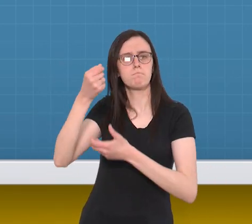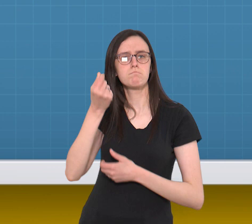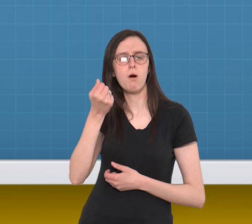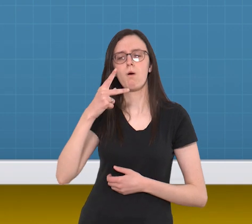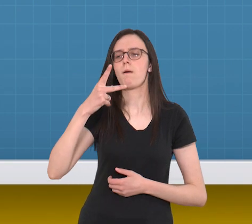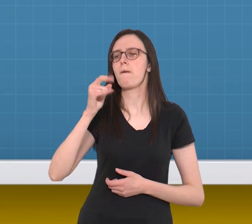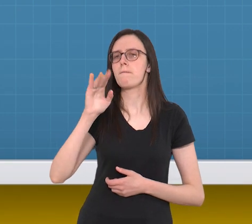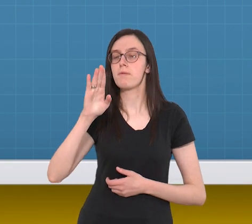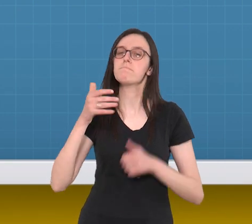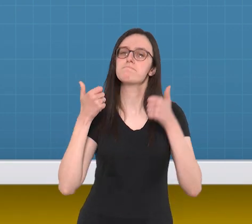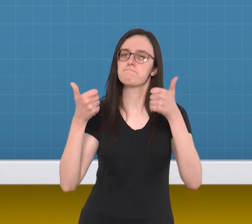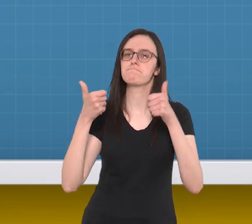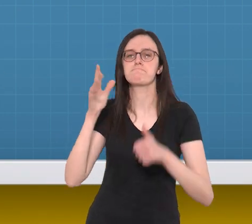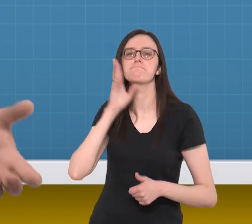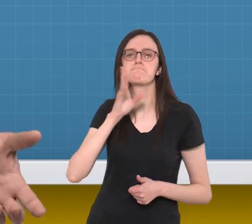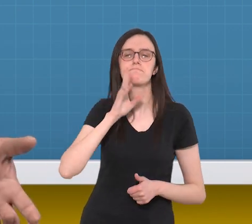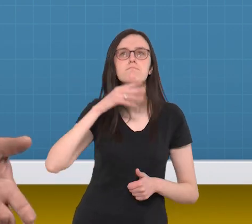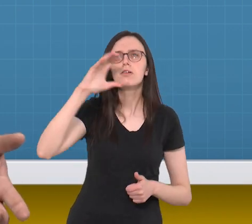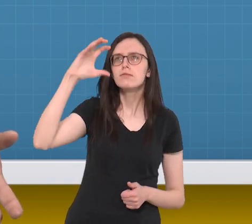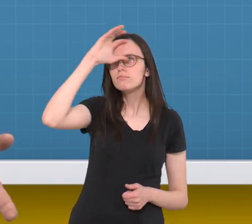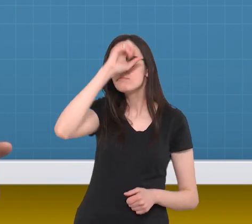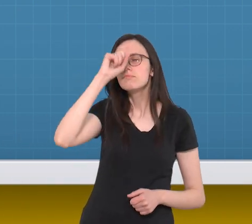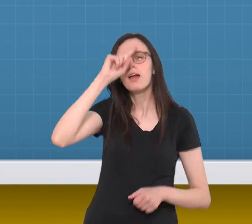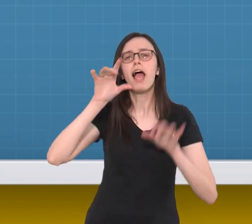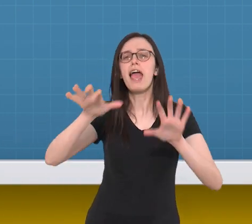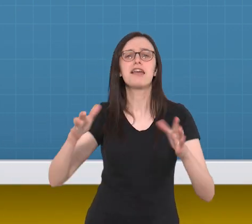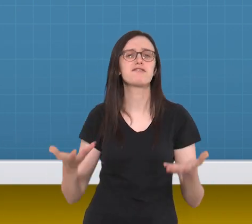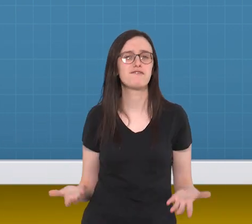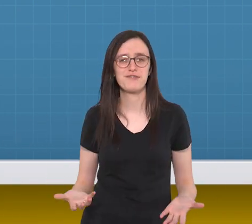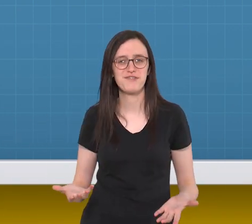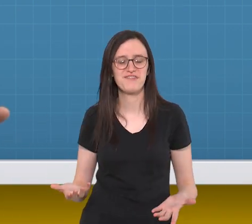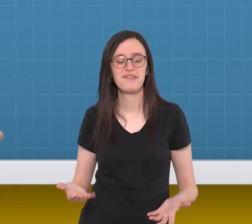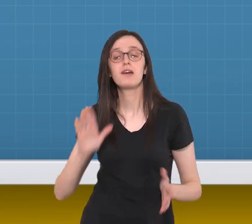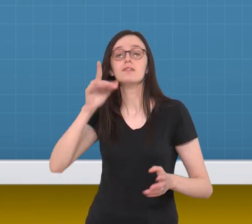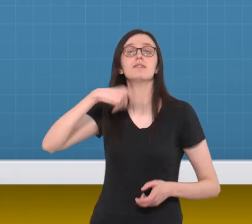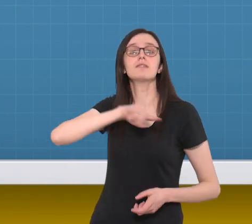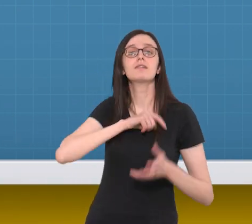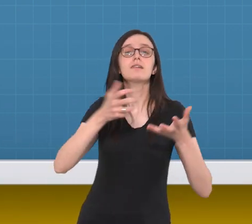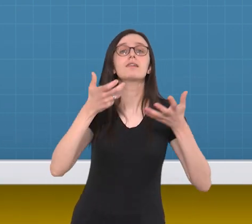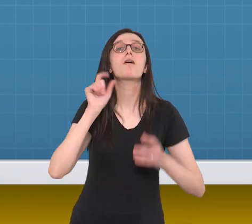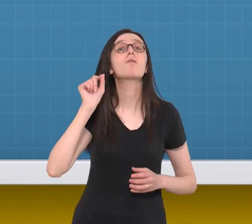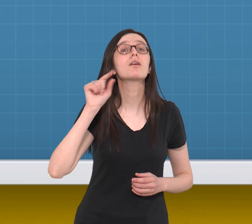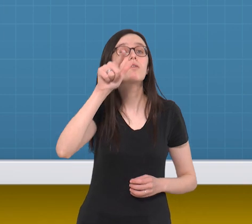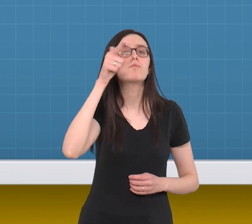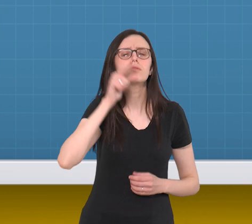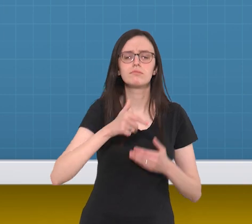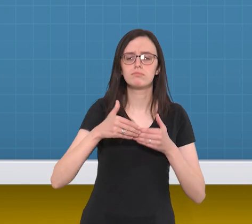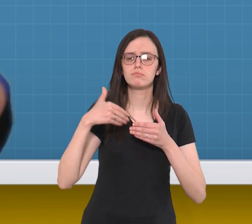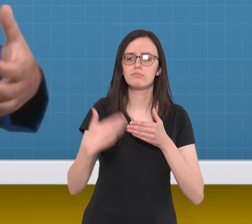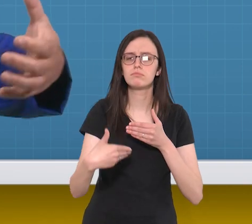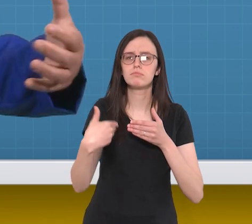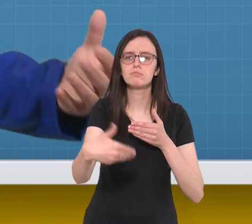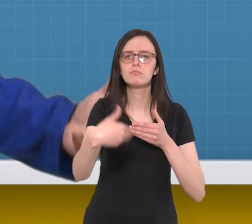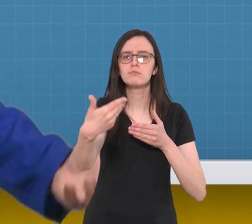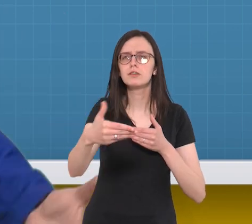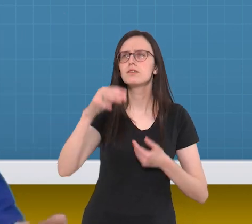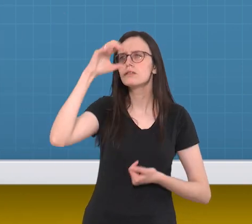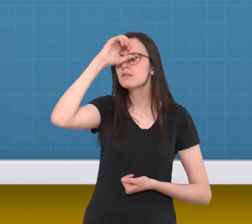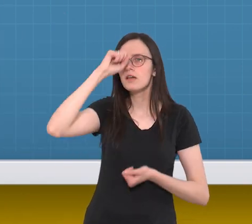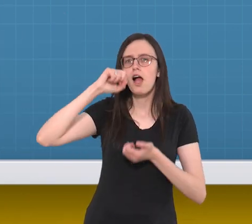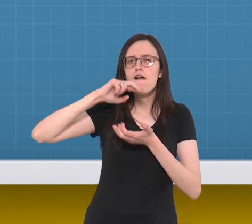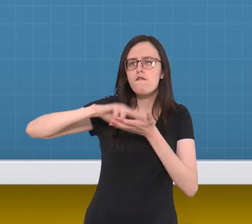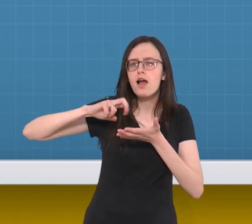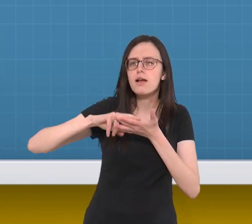de bolsa, sobre PIB. É isso aí, gente. O Mais Aprendizagem está aqui para isso. O que a gente quer? Que você cada